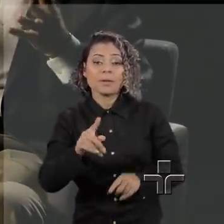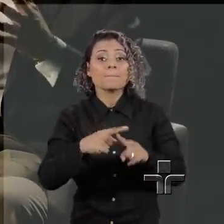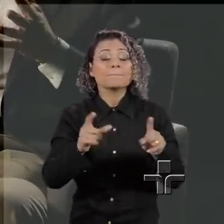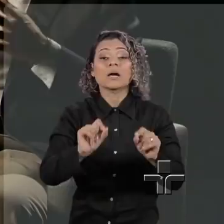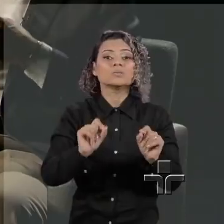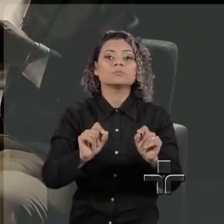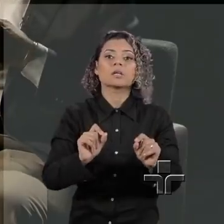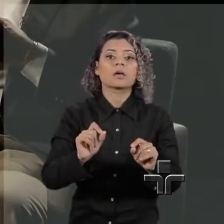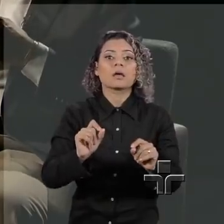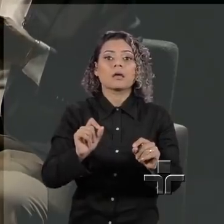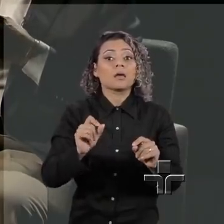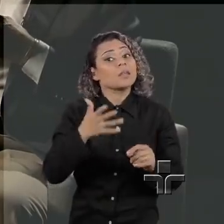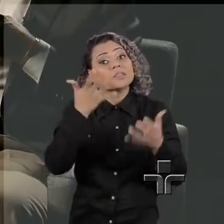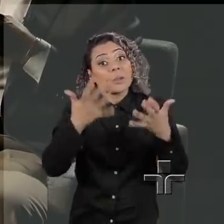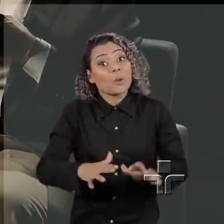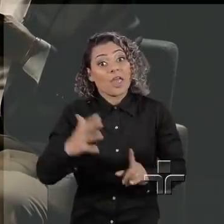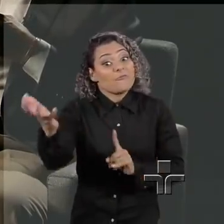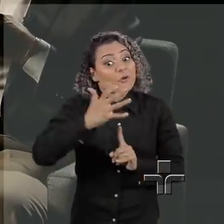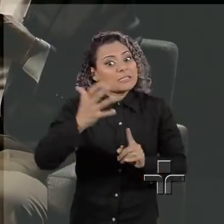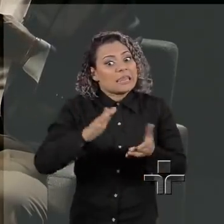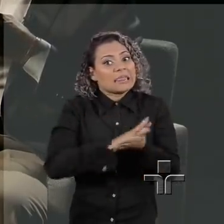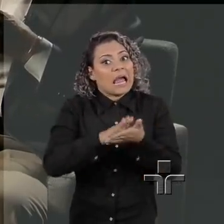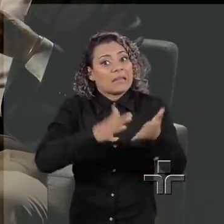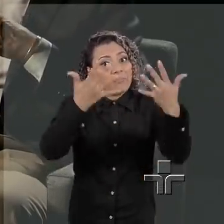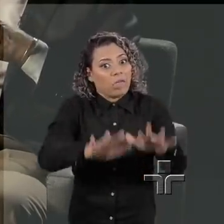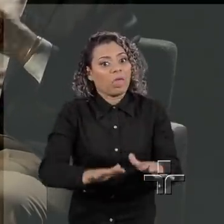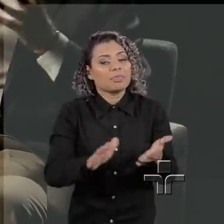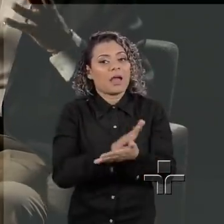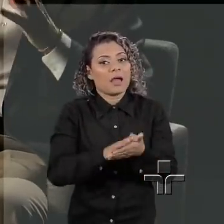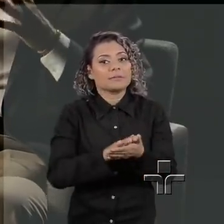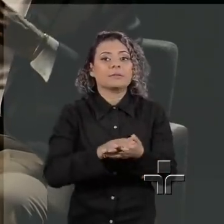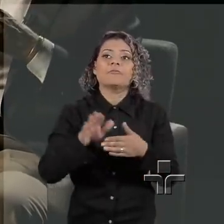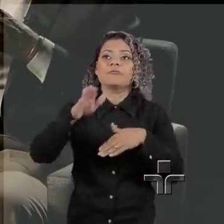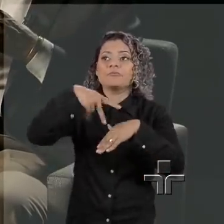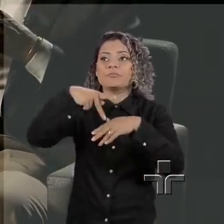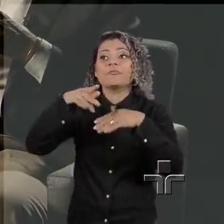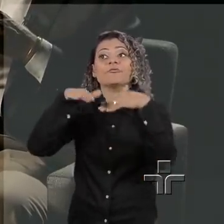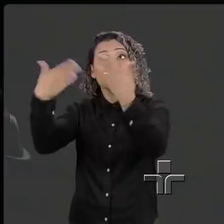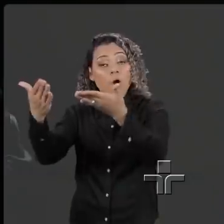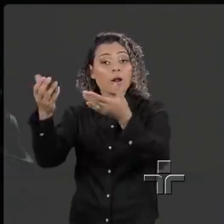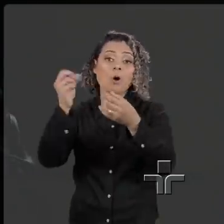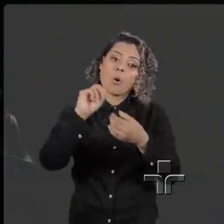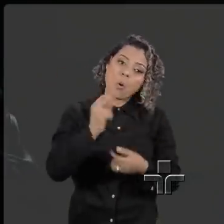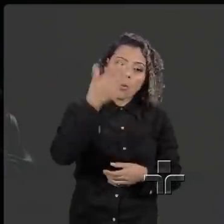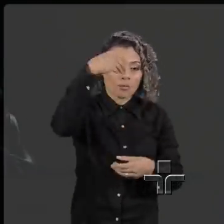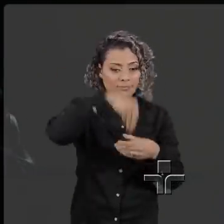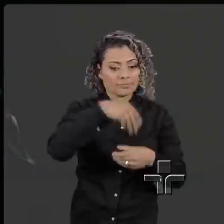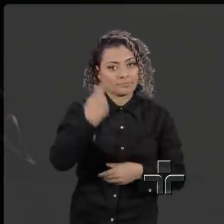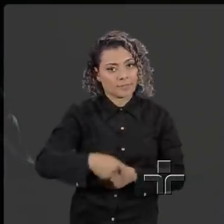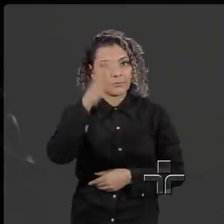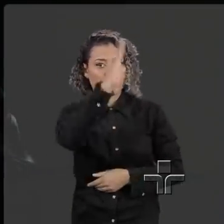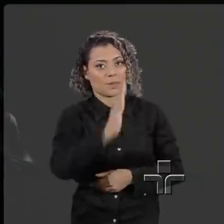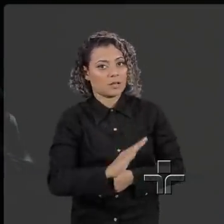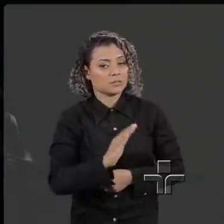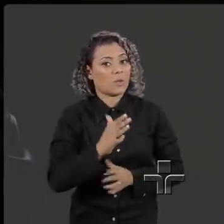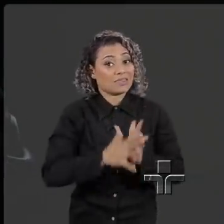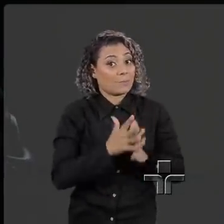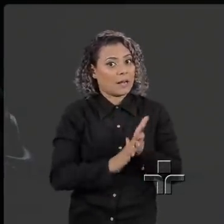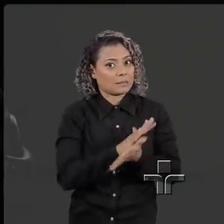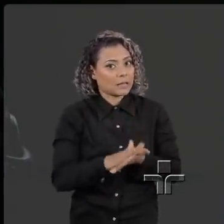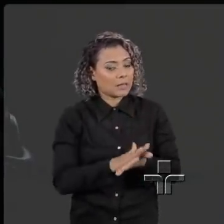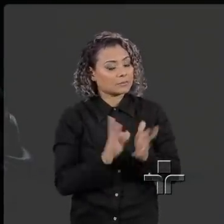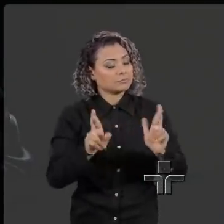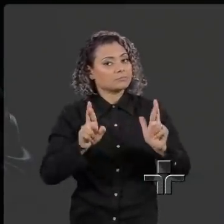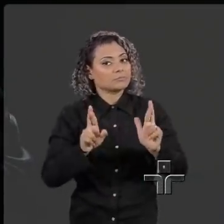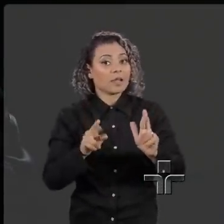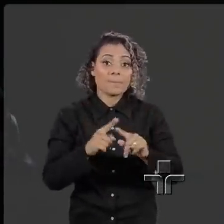grande crise nova impactando o país, né? Seja ela externa, seja ela doméstica. E isso traria, nessa